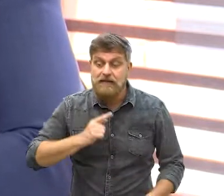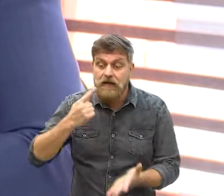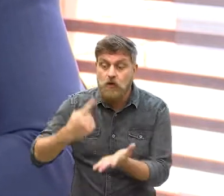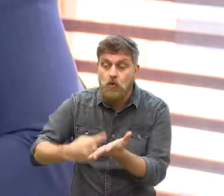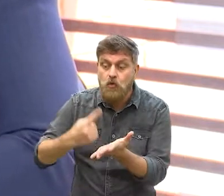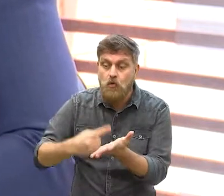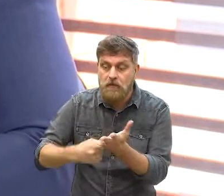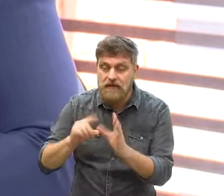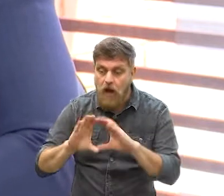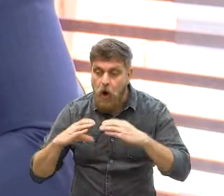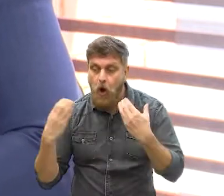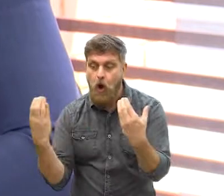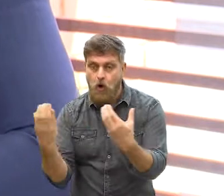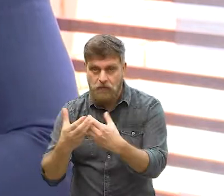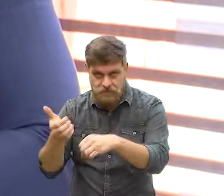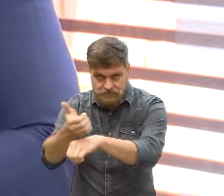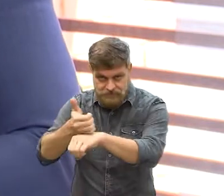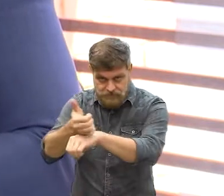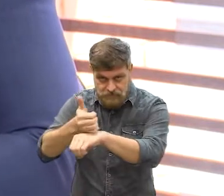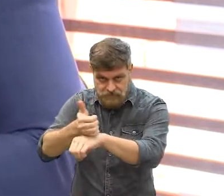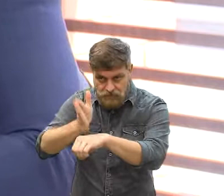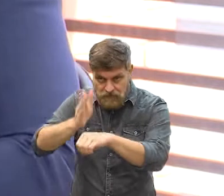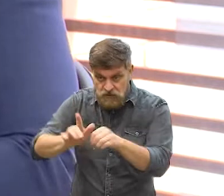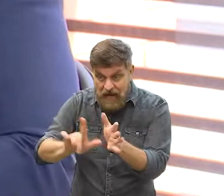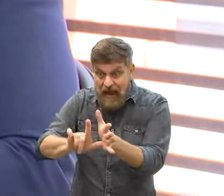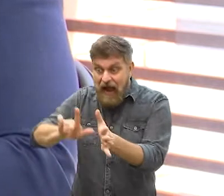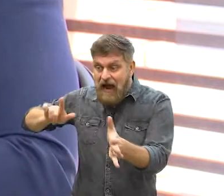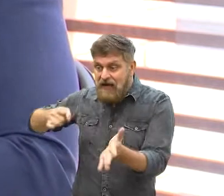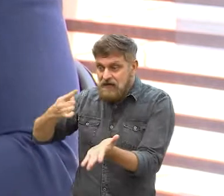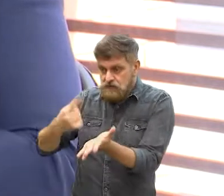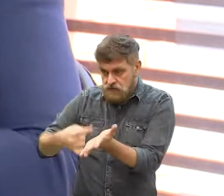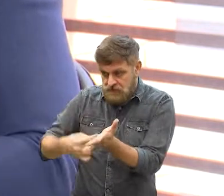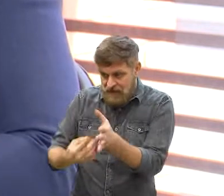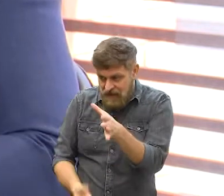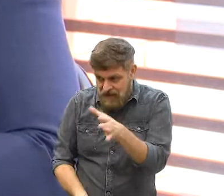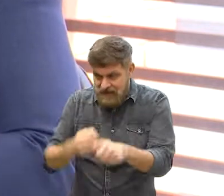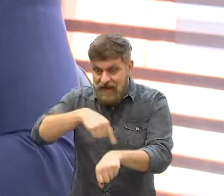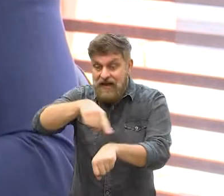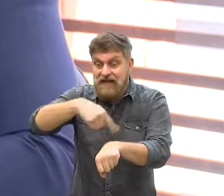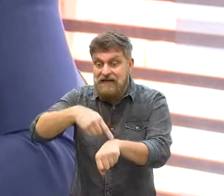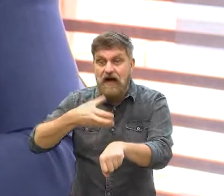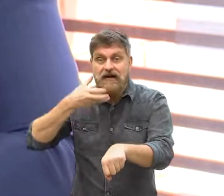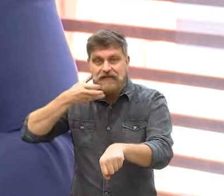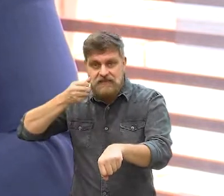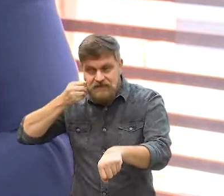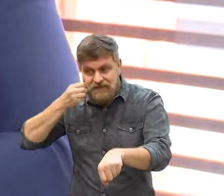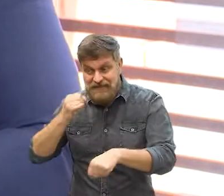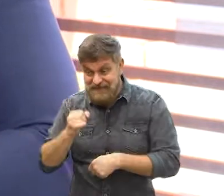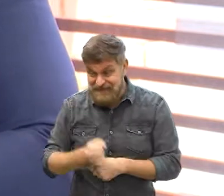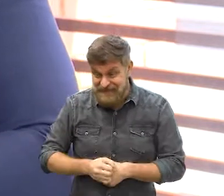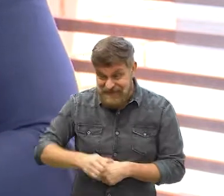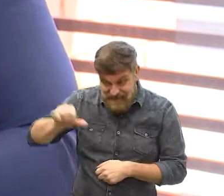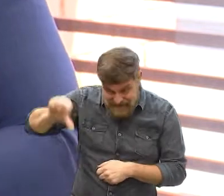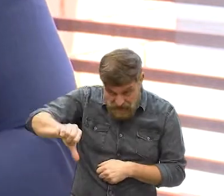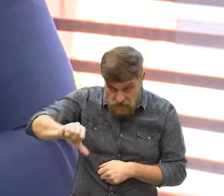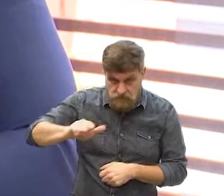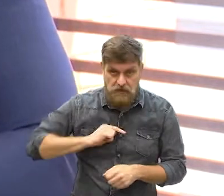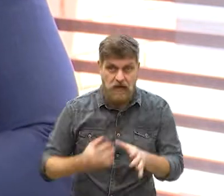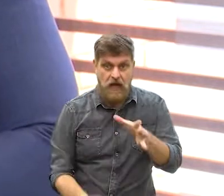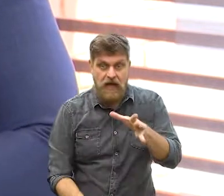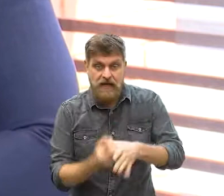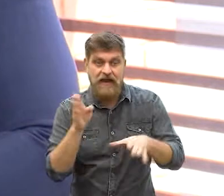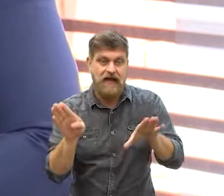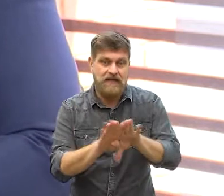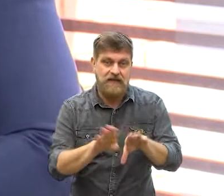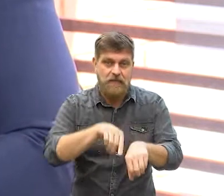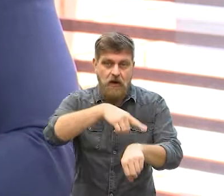um acordo coletivo, uma convenção coletiva prevendo a criação, a instituição deste instituto. Caso negativo, é possível também